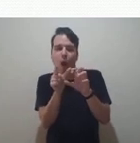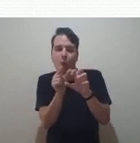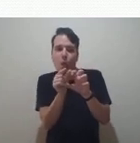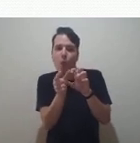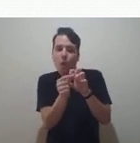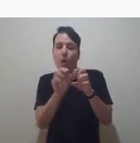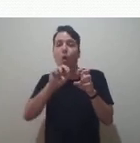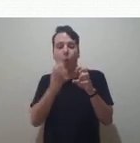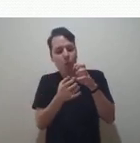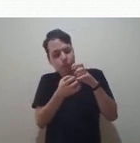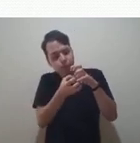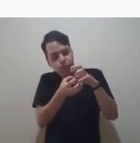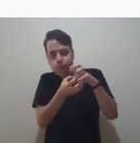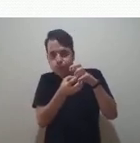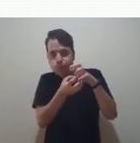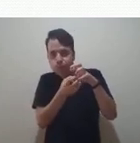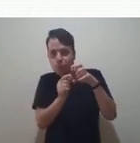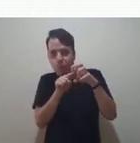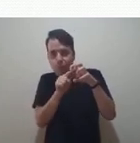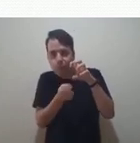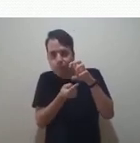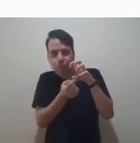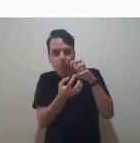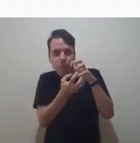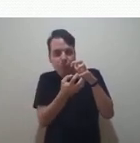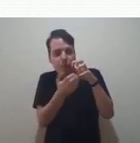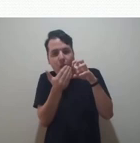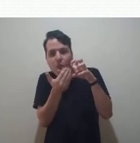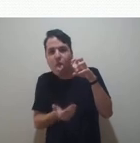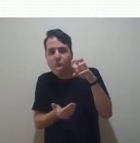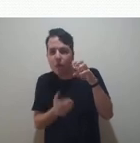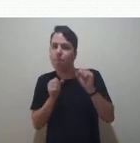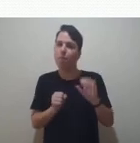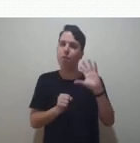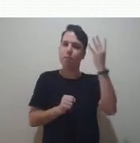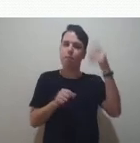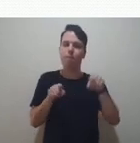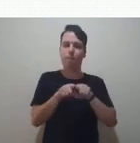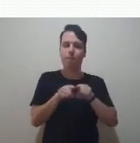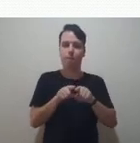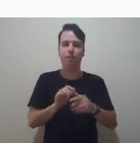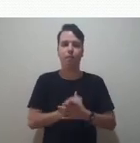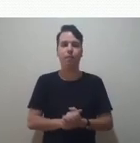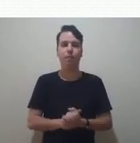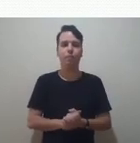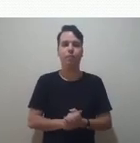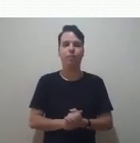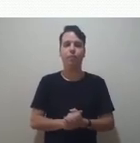exemplo, unhas desgastadas ou até o coxim plantar pode ser rasgado.